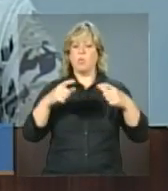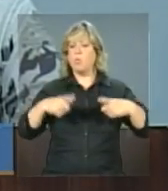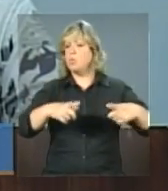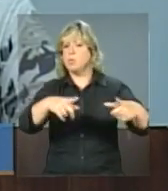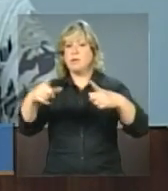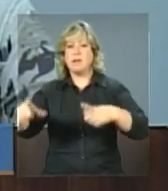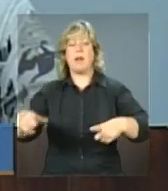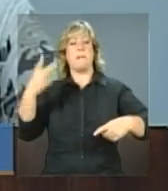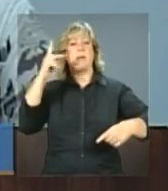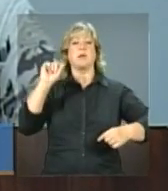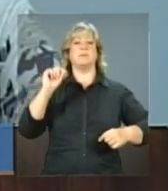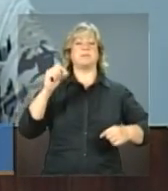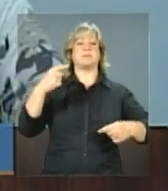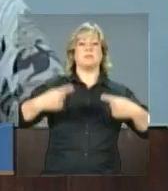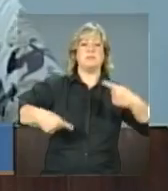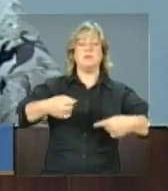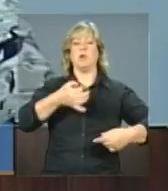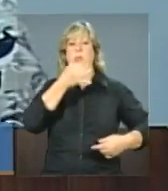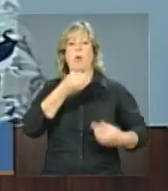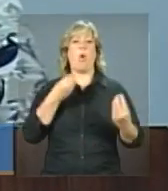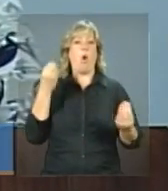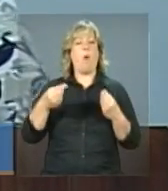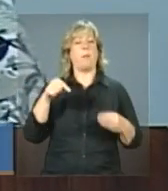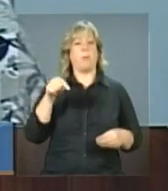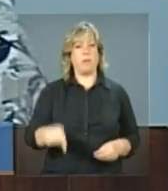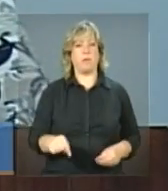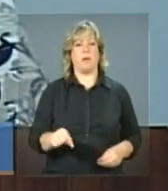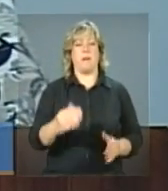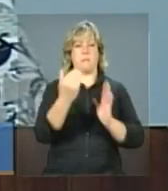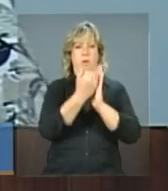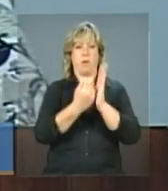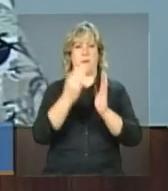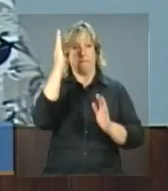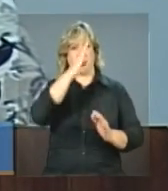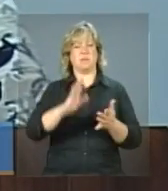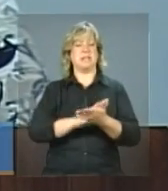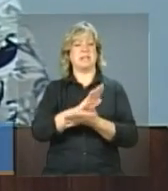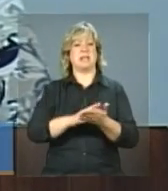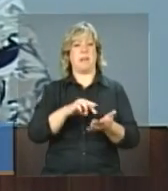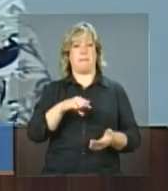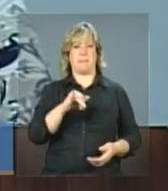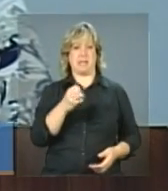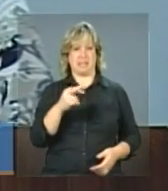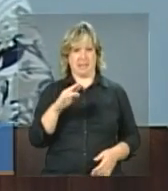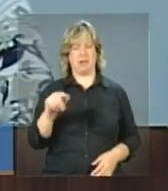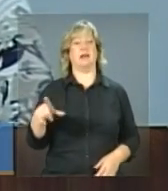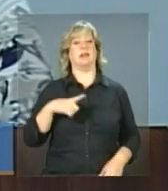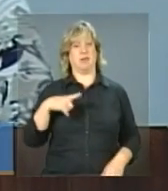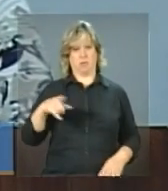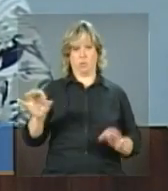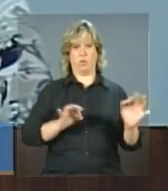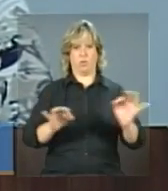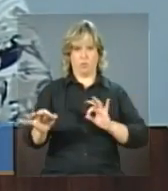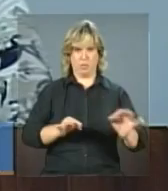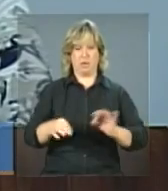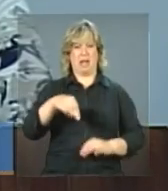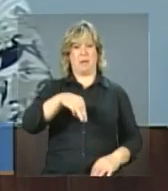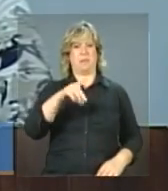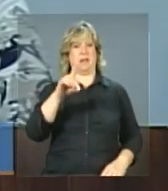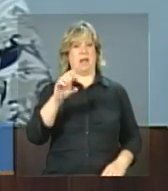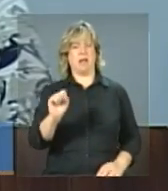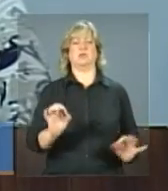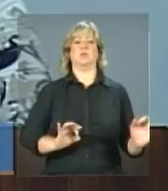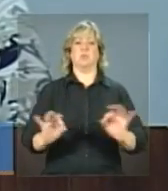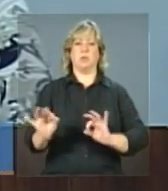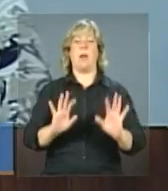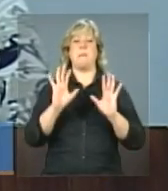de discussão do Brasil Sem Miséria. No governo federal, nós criamos um comitê gestor, que é coordenado pelo Ministério do Desenvolvimento Social, mas que